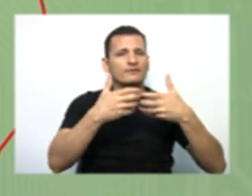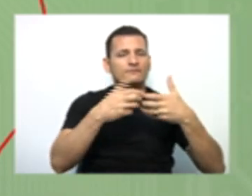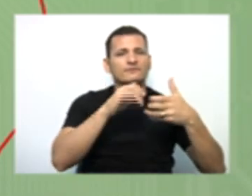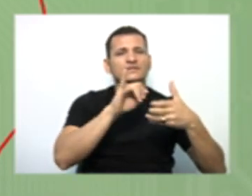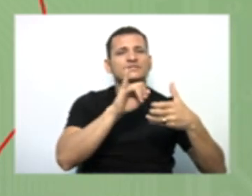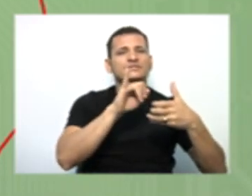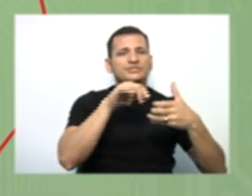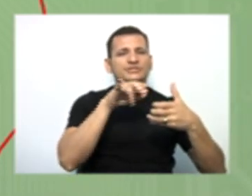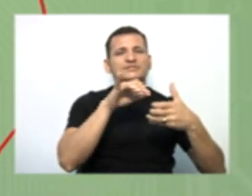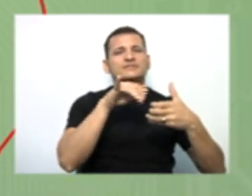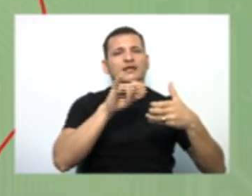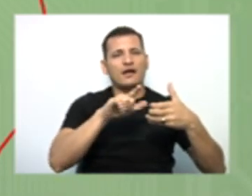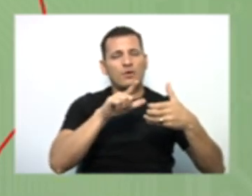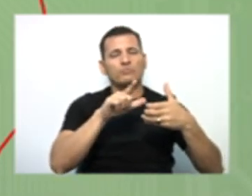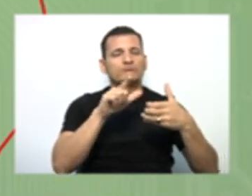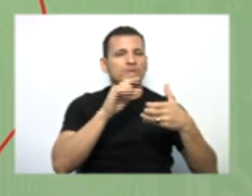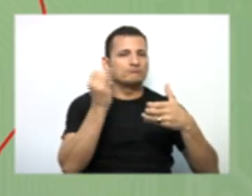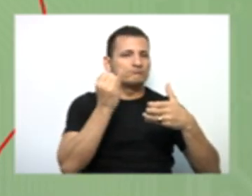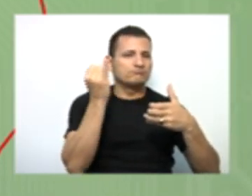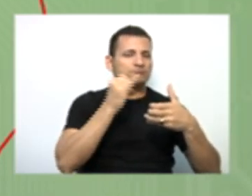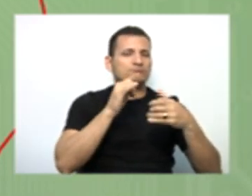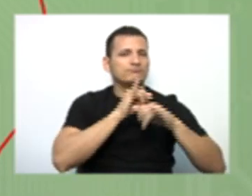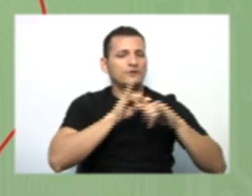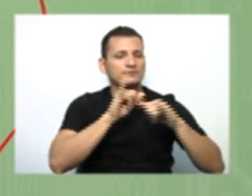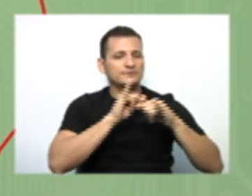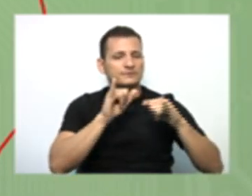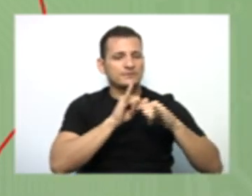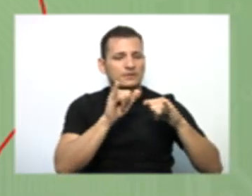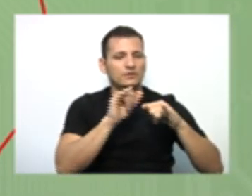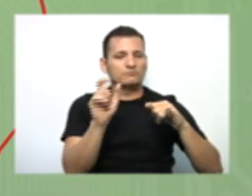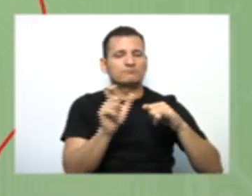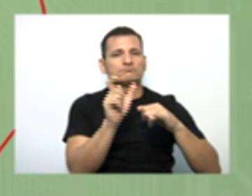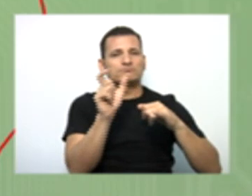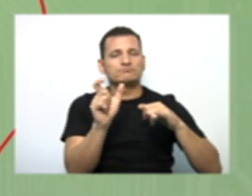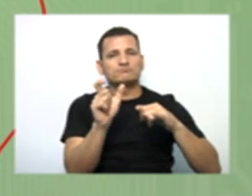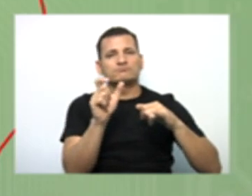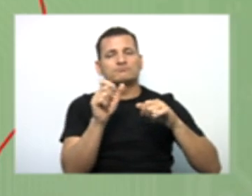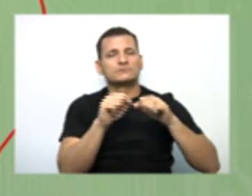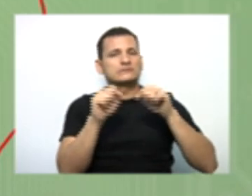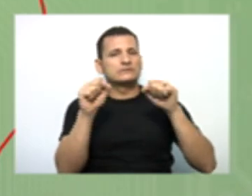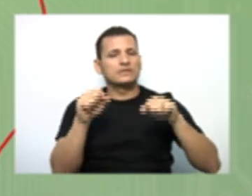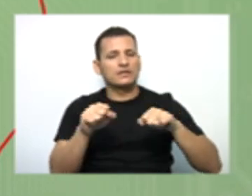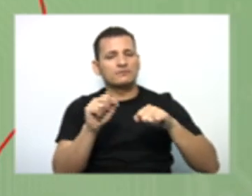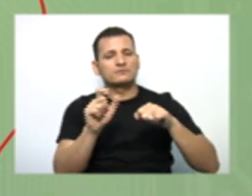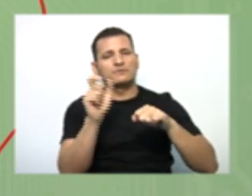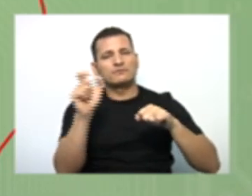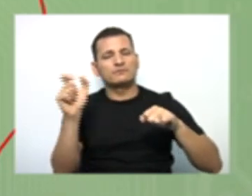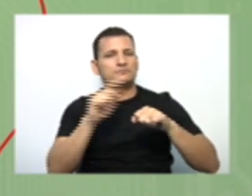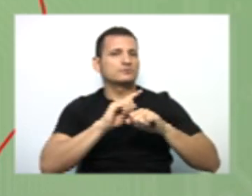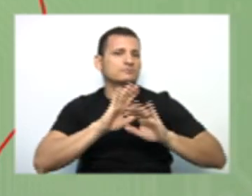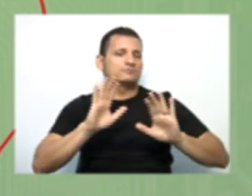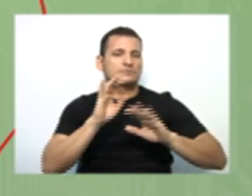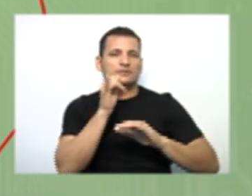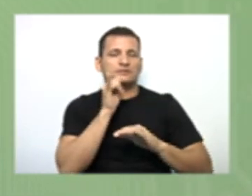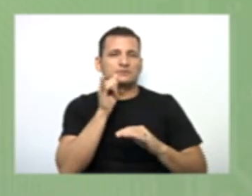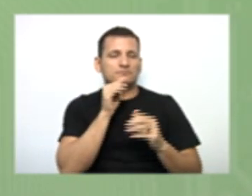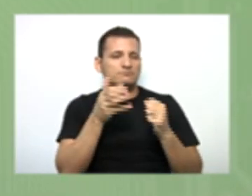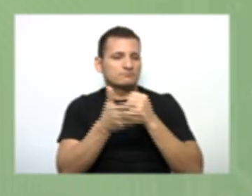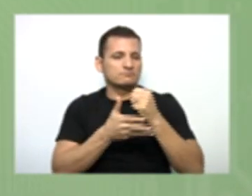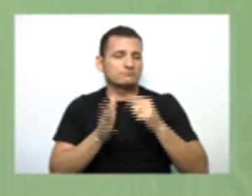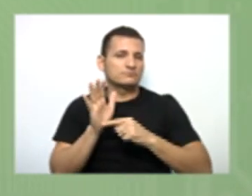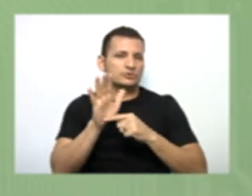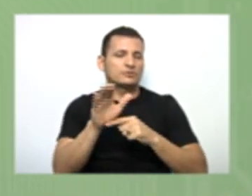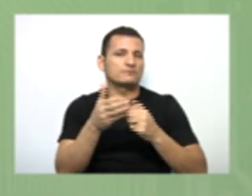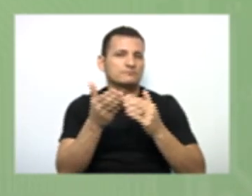importantes do campus como um todo, e esse é um exemplo básico que eu vou mostrar mais vezes para vocês